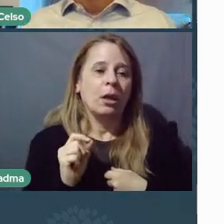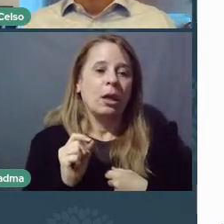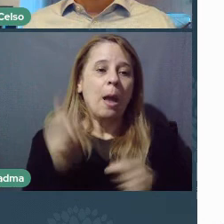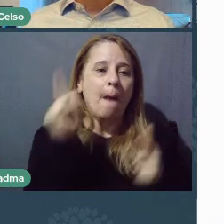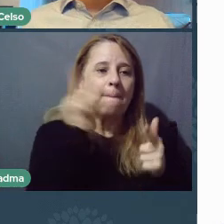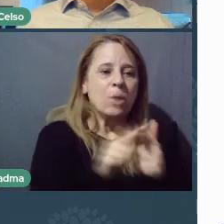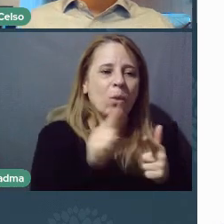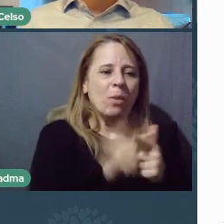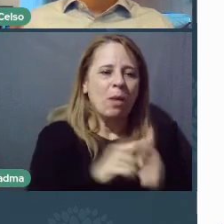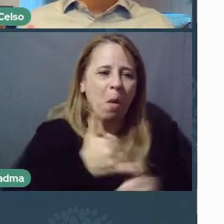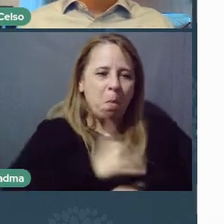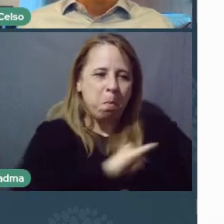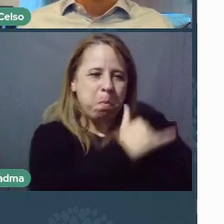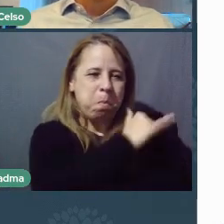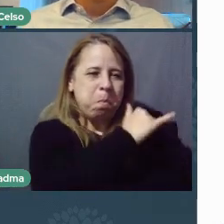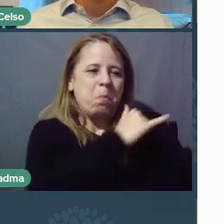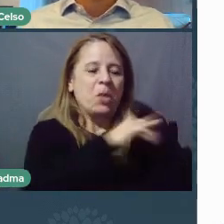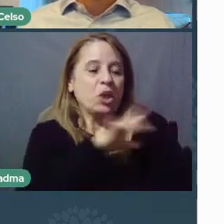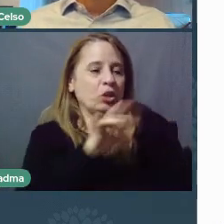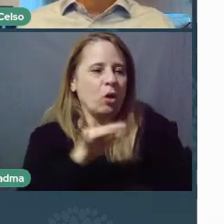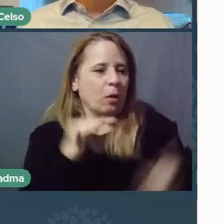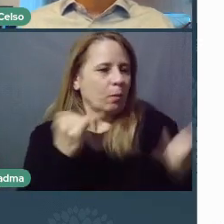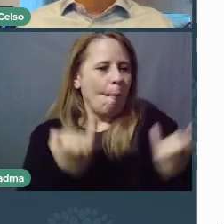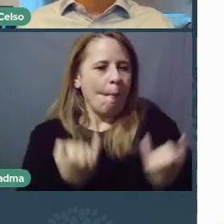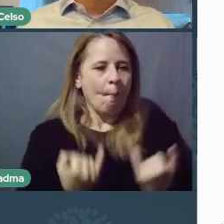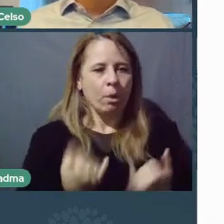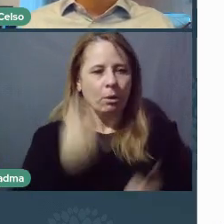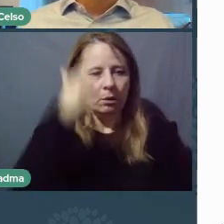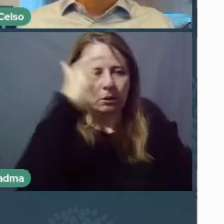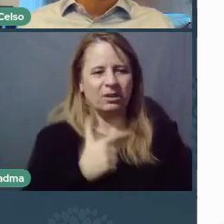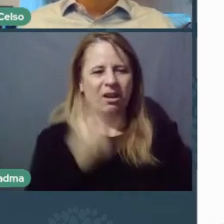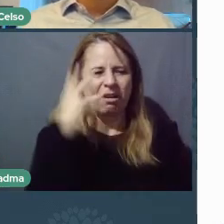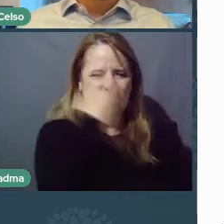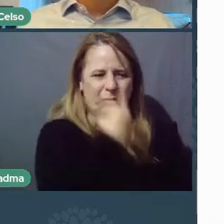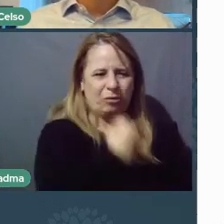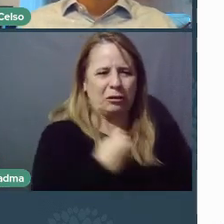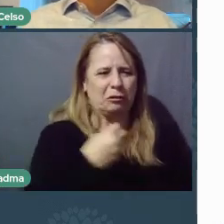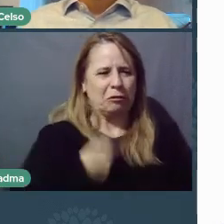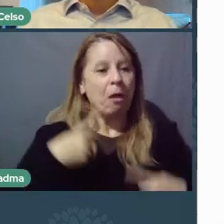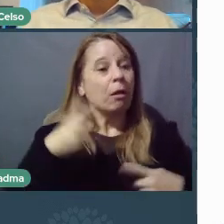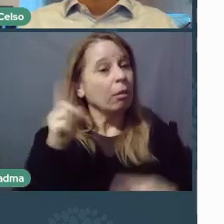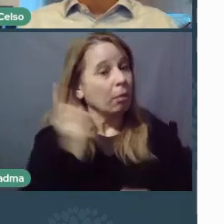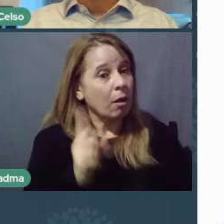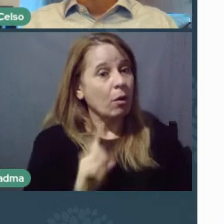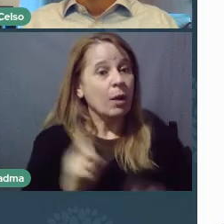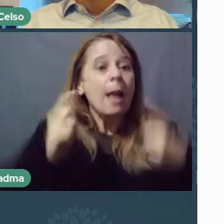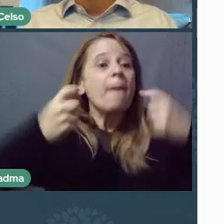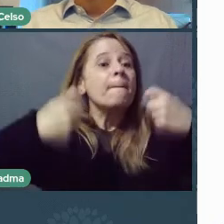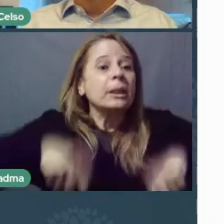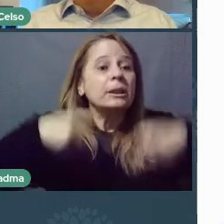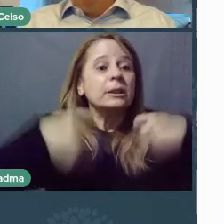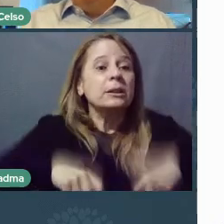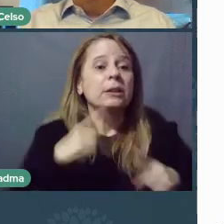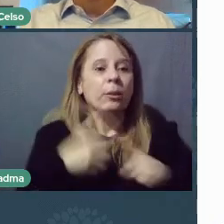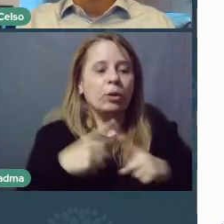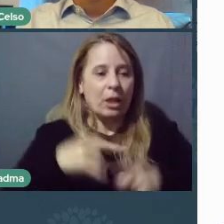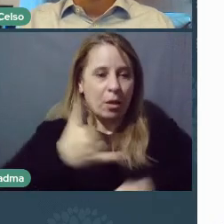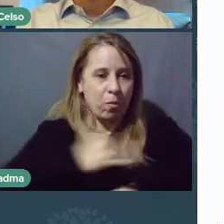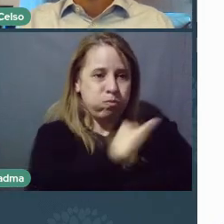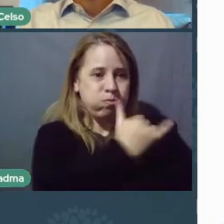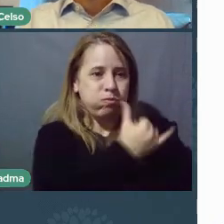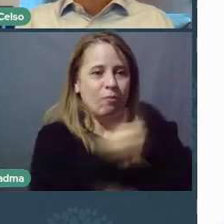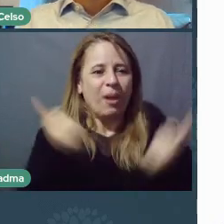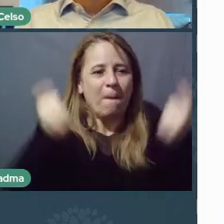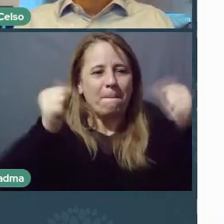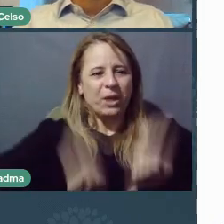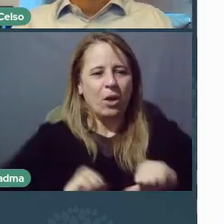do peso. Não é apenas uma questão estética, é uma questão que a pessoa precisa mesmo, porque ela começa a piorar o seu estado